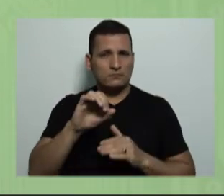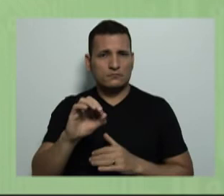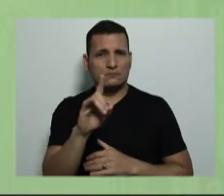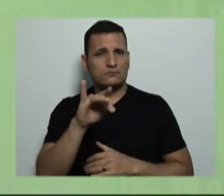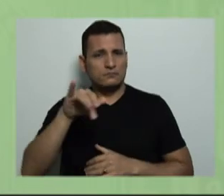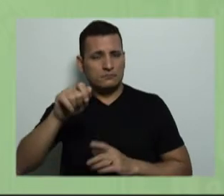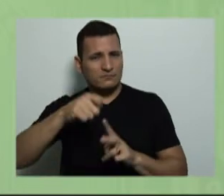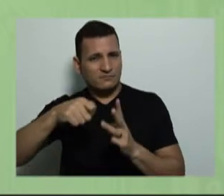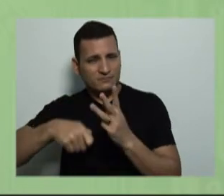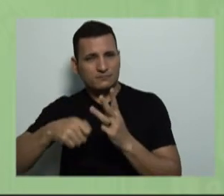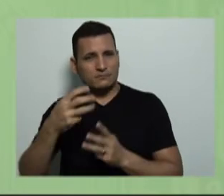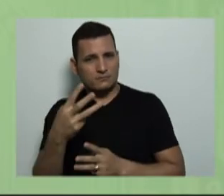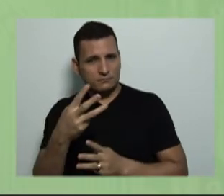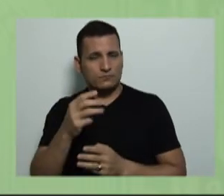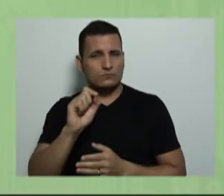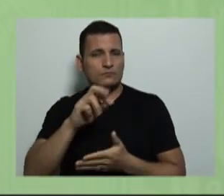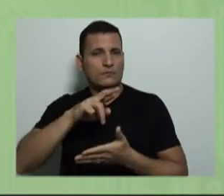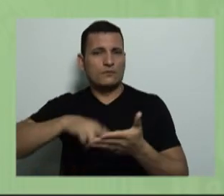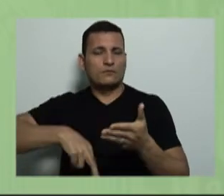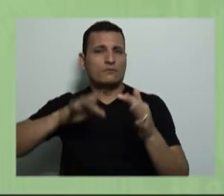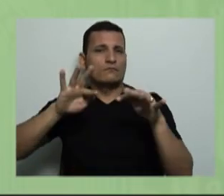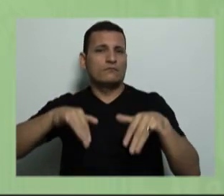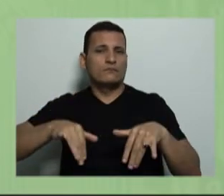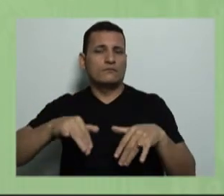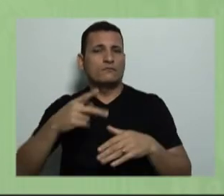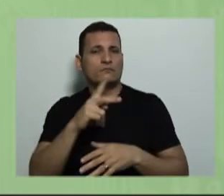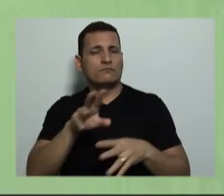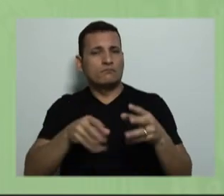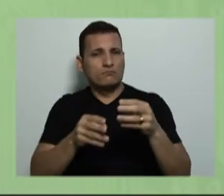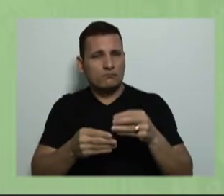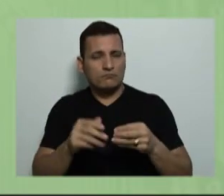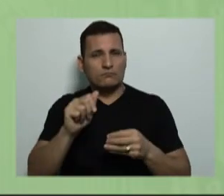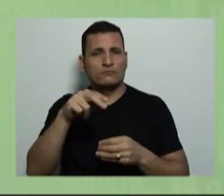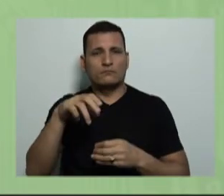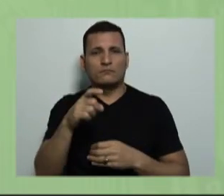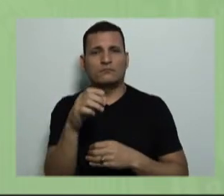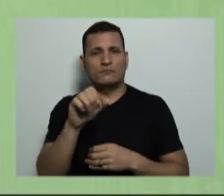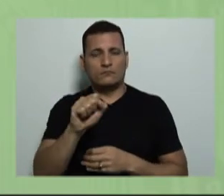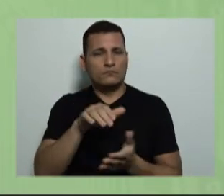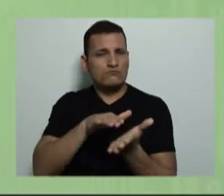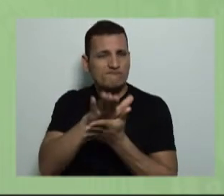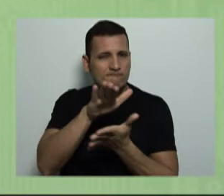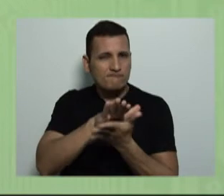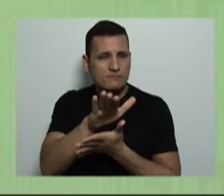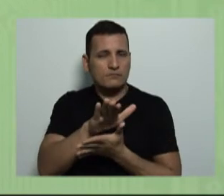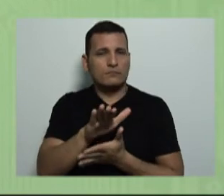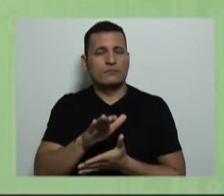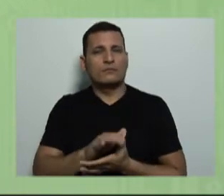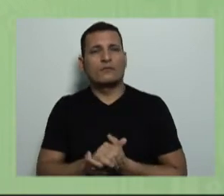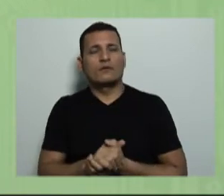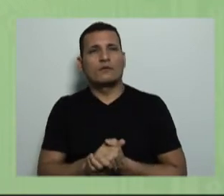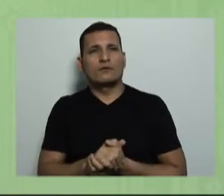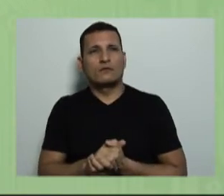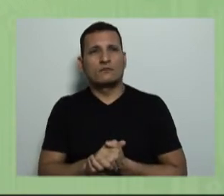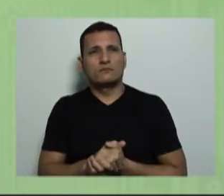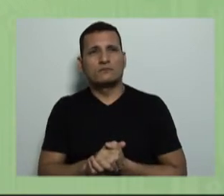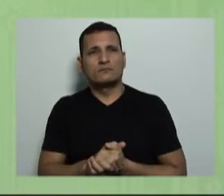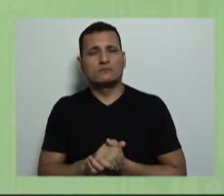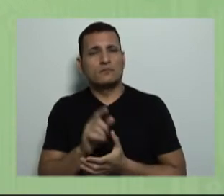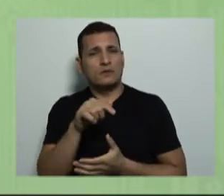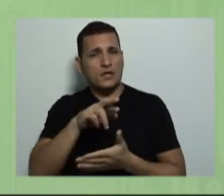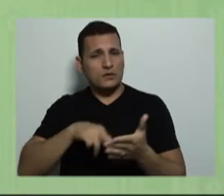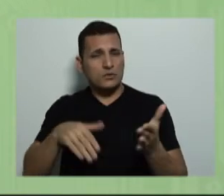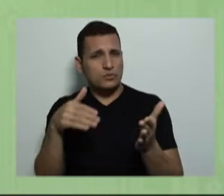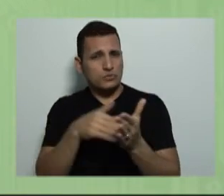conclusão do estágio, o relatório final e seus anexos, em versão impressa e digital, sendo esta última uma